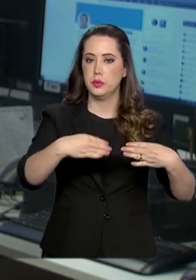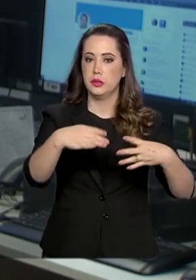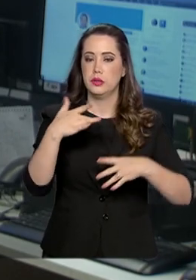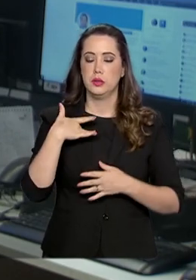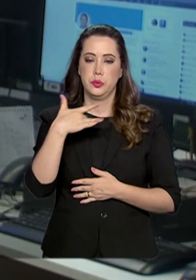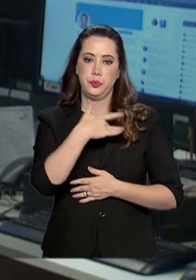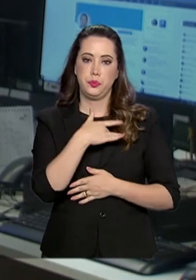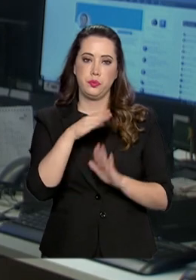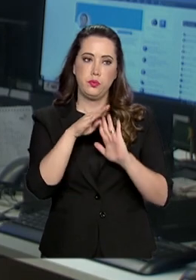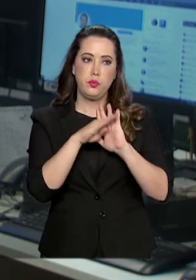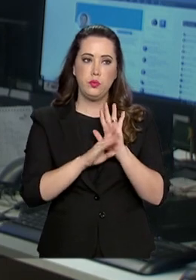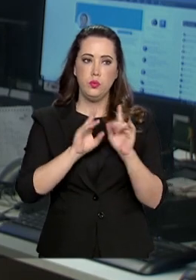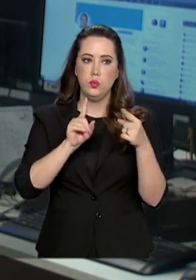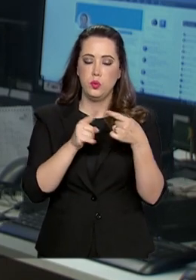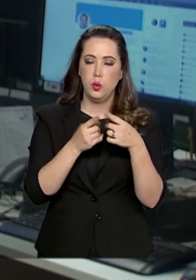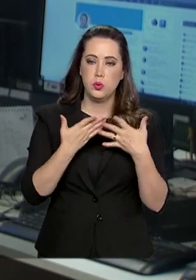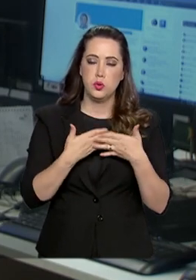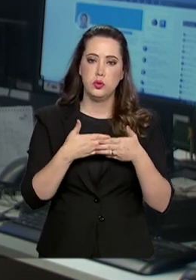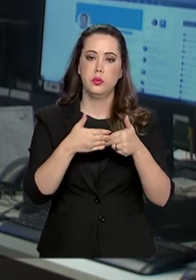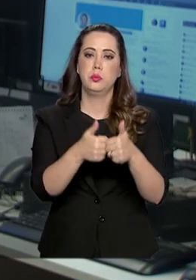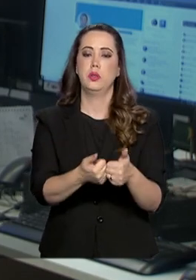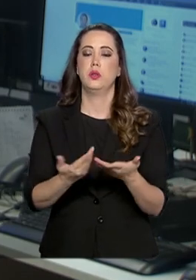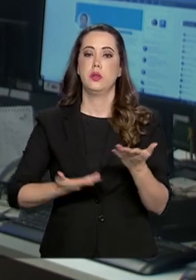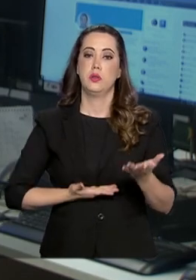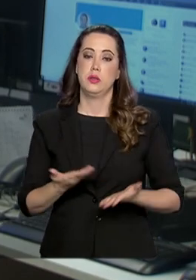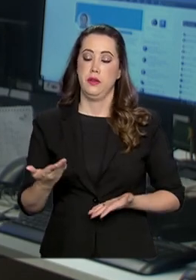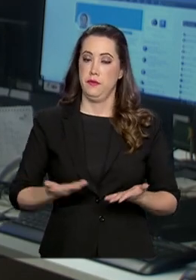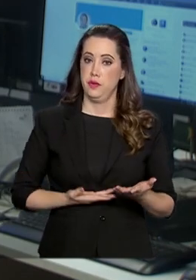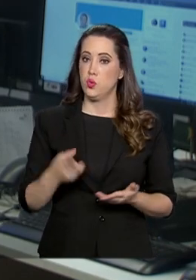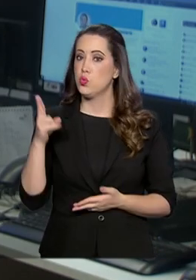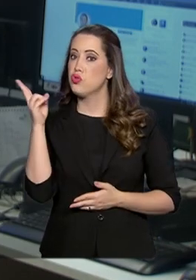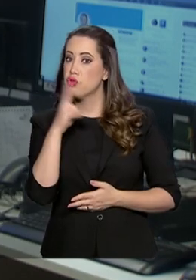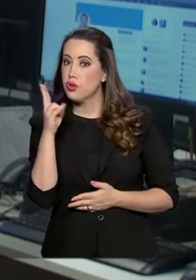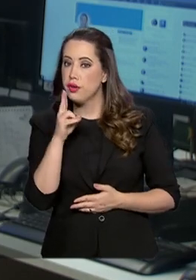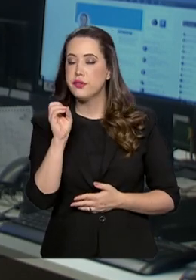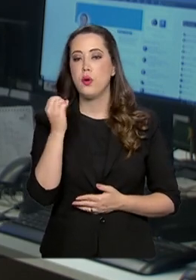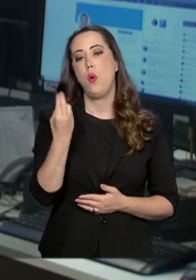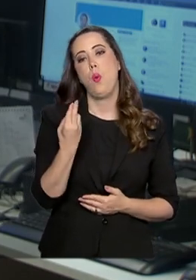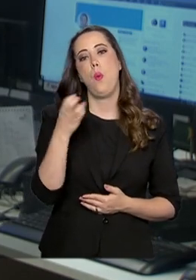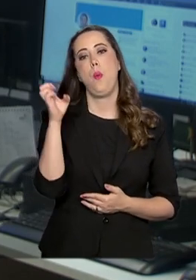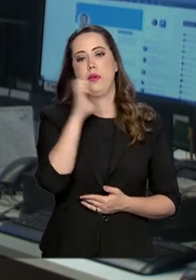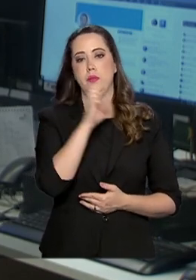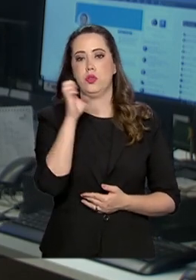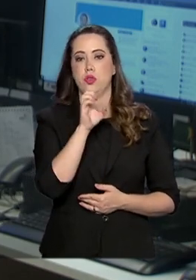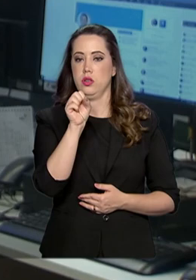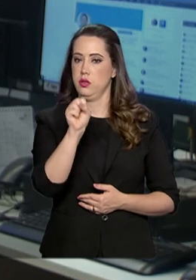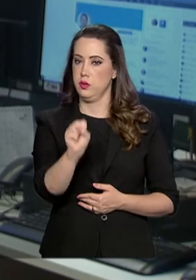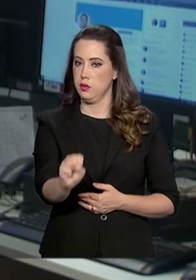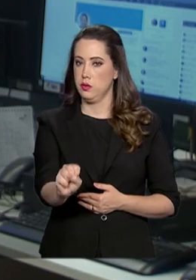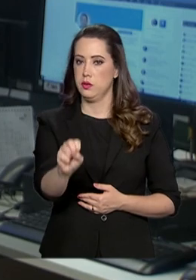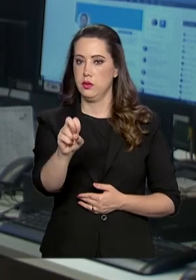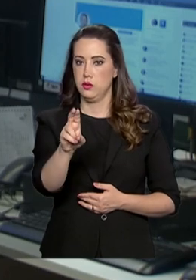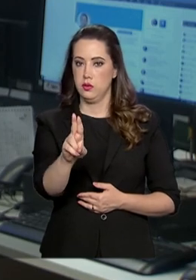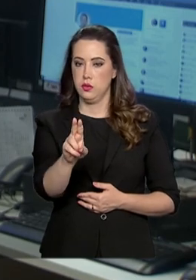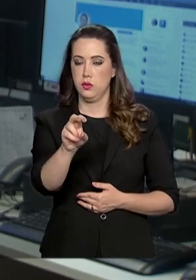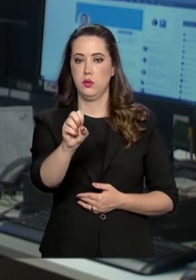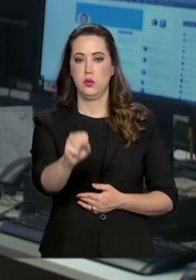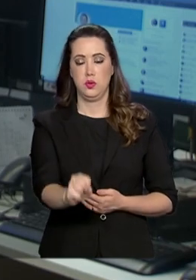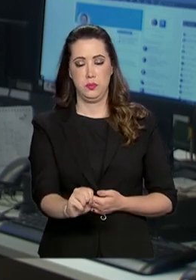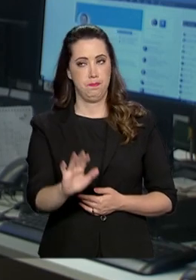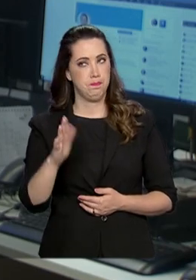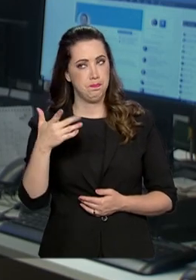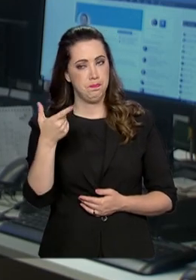projeto. O objetivo é melhorar os serviços de urgência e emergência do SUS. Nos últimos seis meses, 20